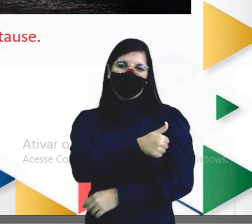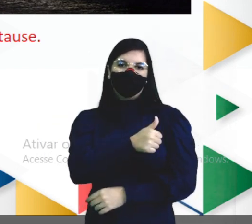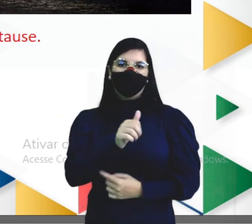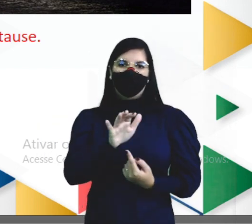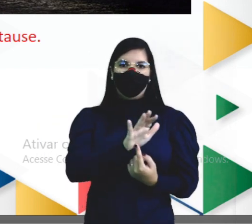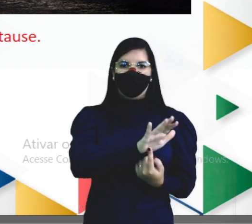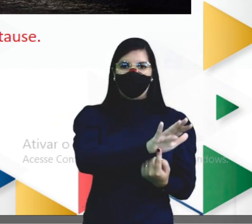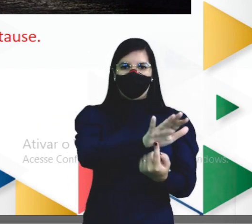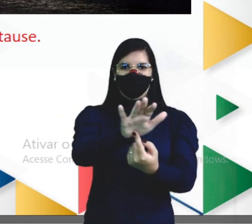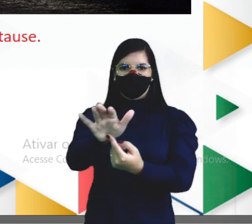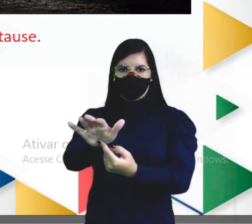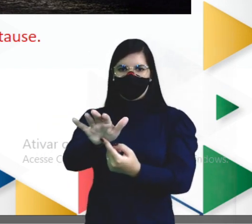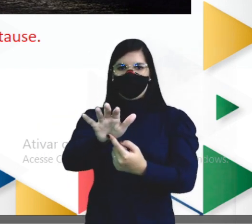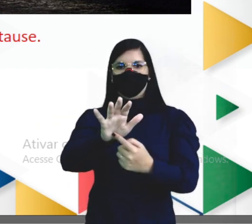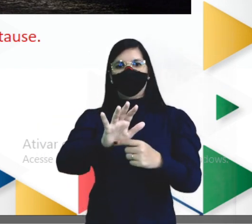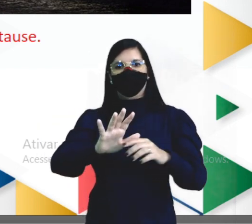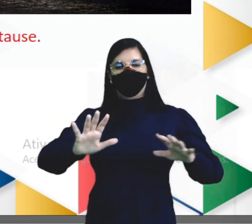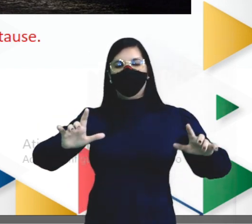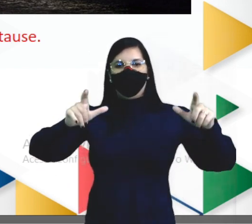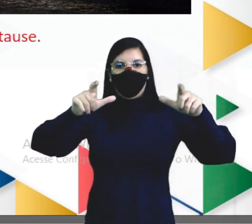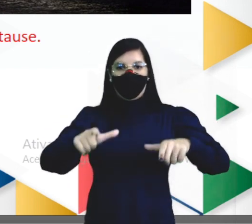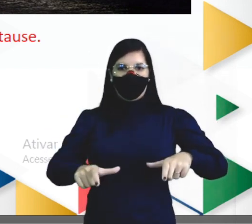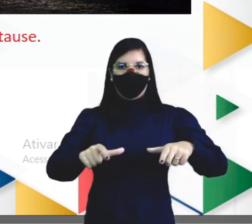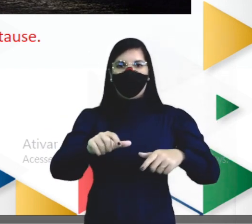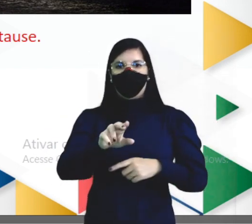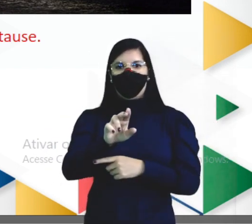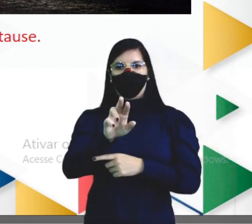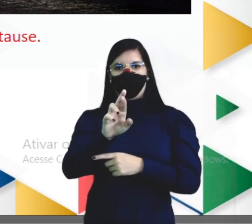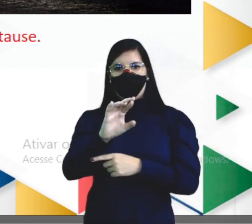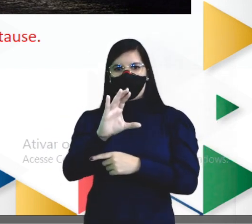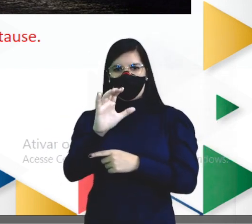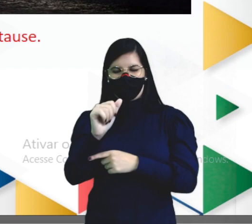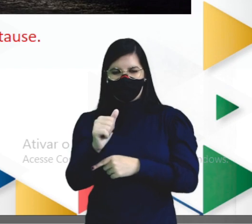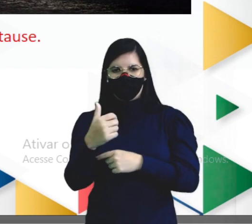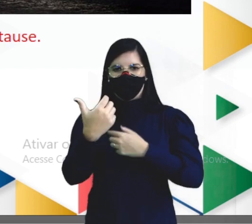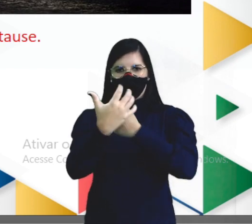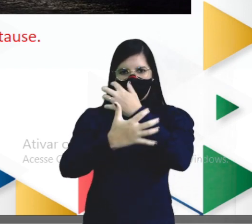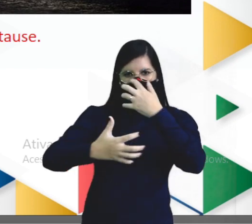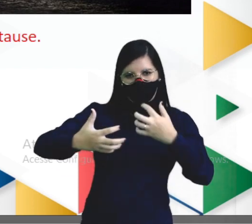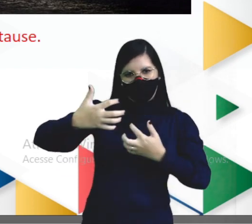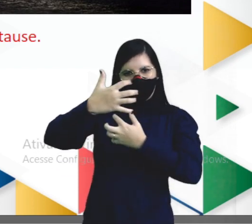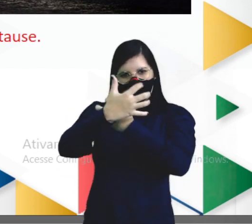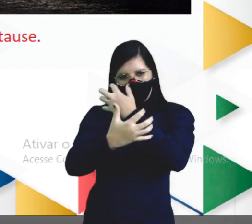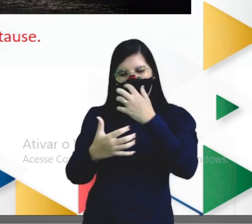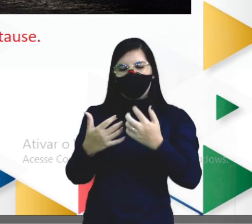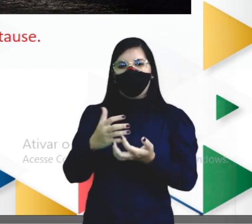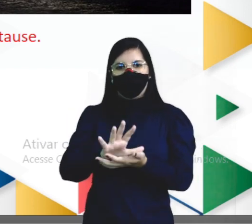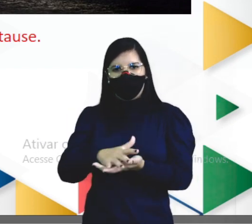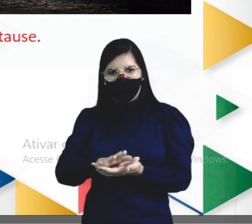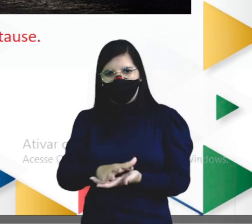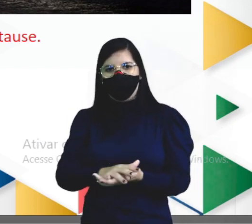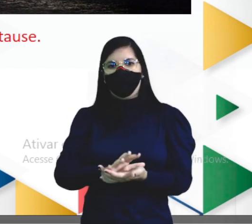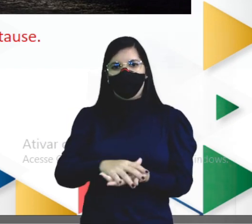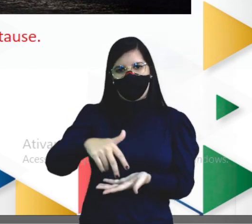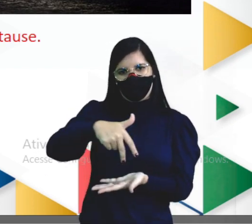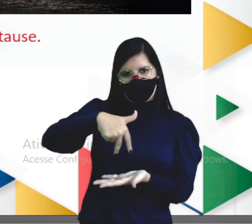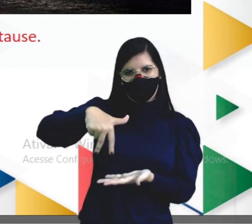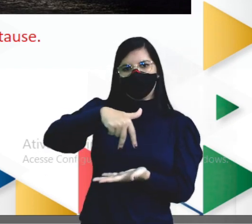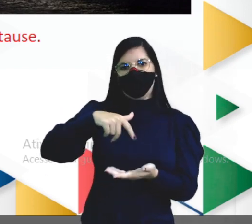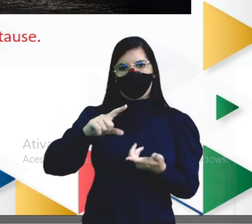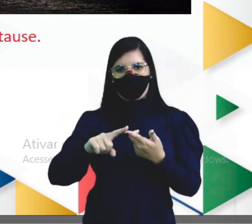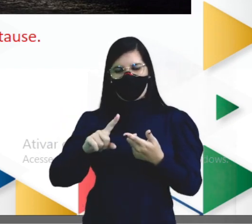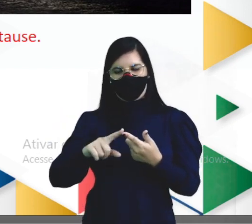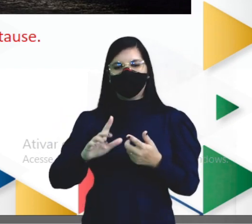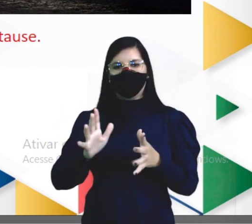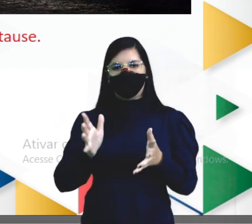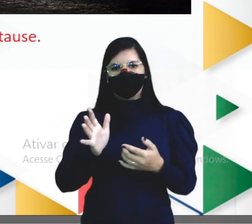no Cassino da Urca, onde tocava, cantava e dançava. Né? Então, e tem apresentações dele também, tiveram, né? Apresentações